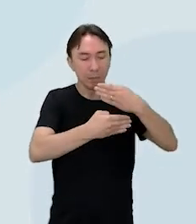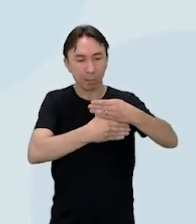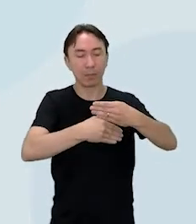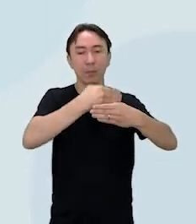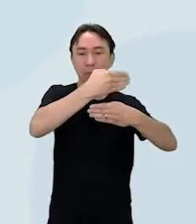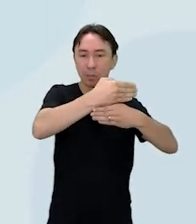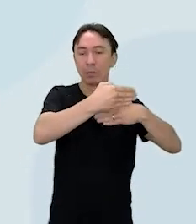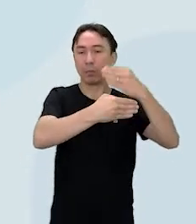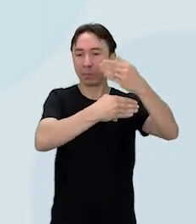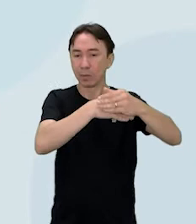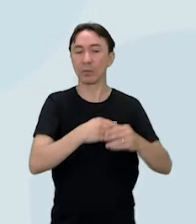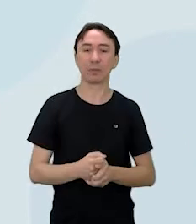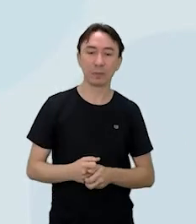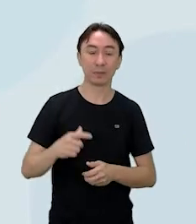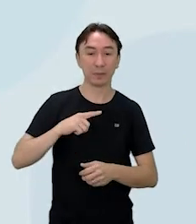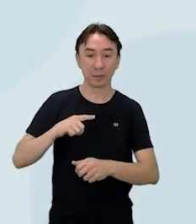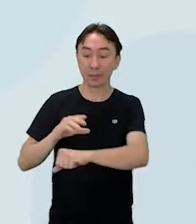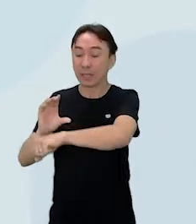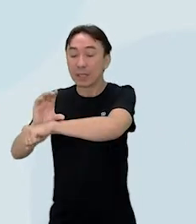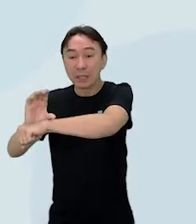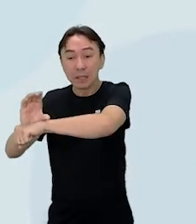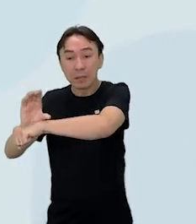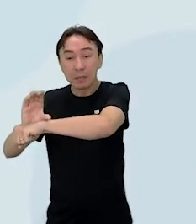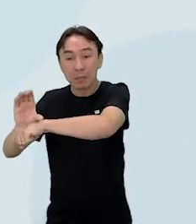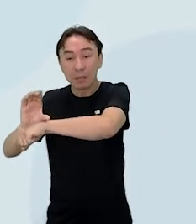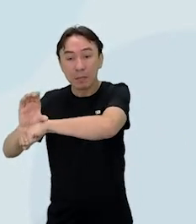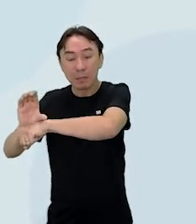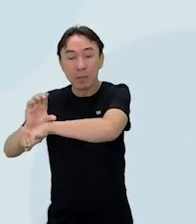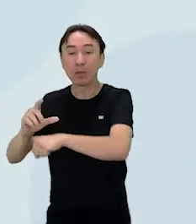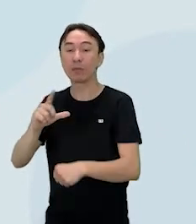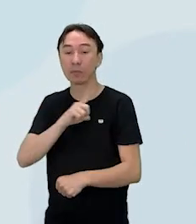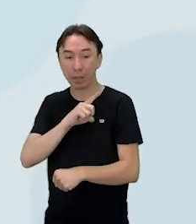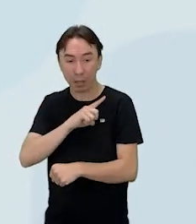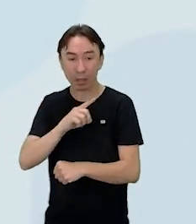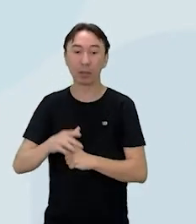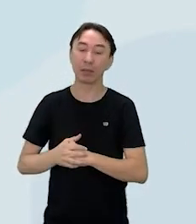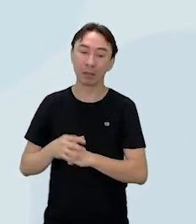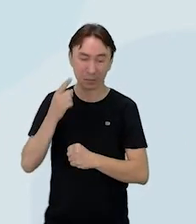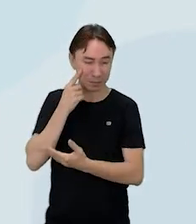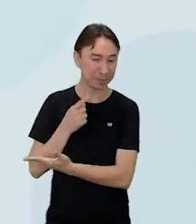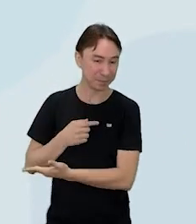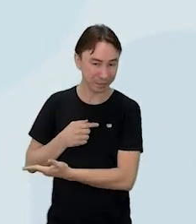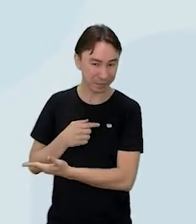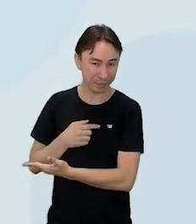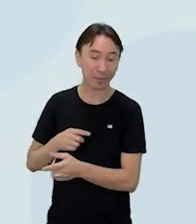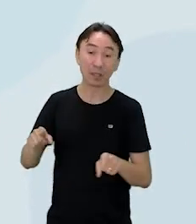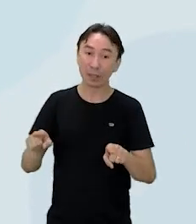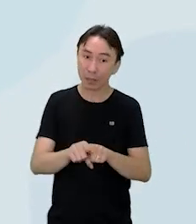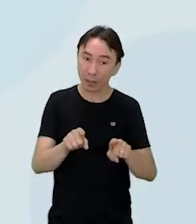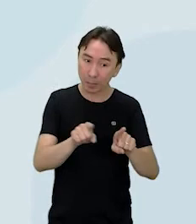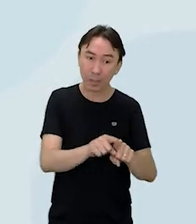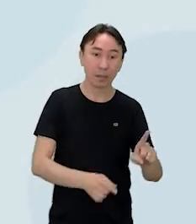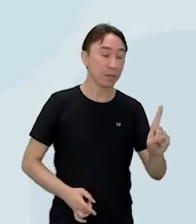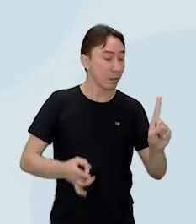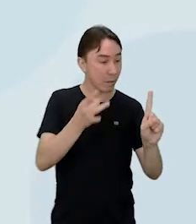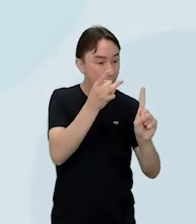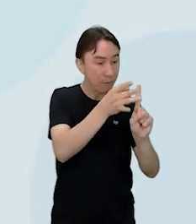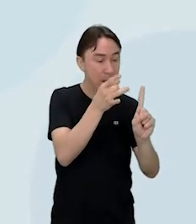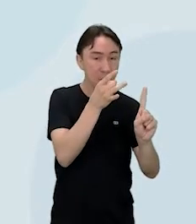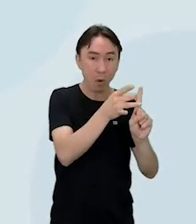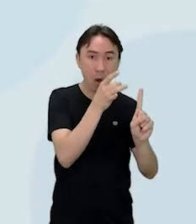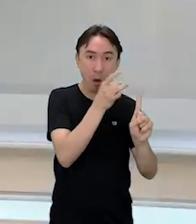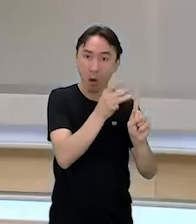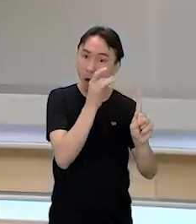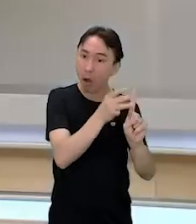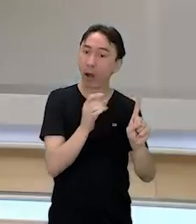presente no cimento, ele está presente no concreto, e até no vidro. Você sabe, né? Quando eu falei lá no comecinho da aula,